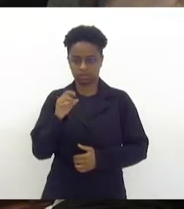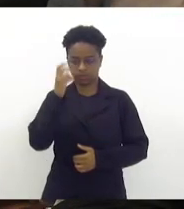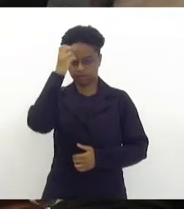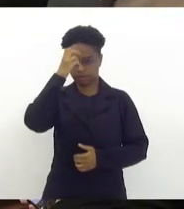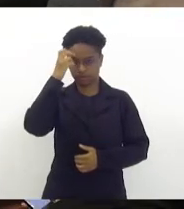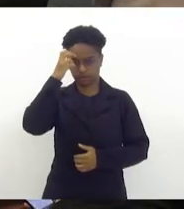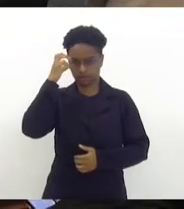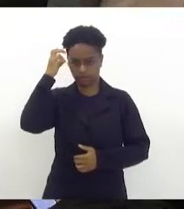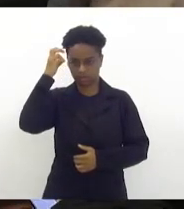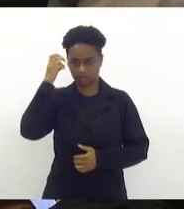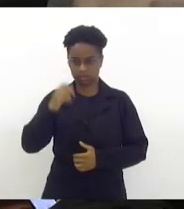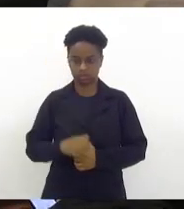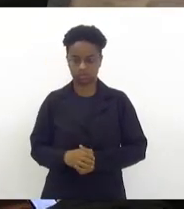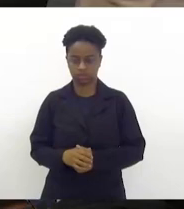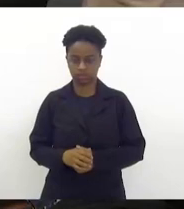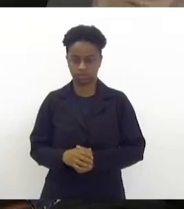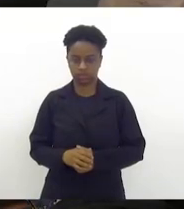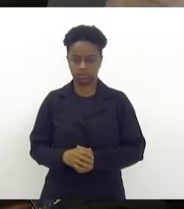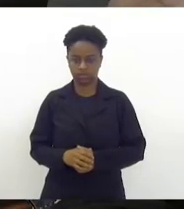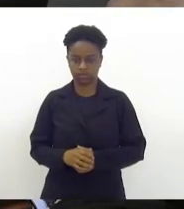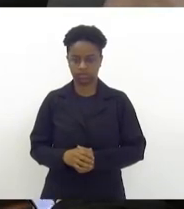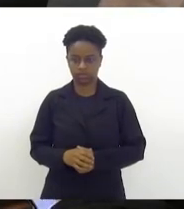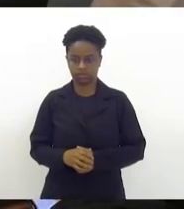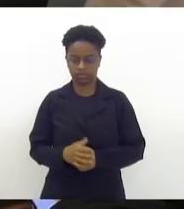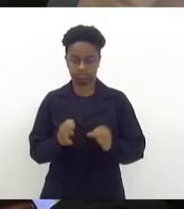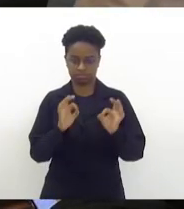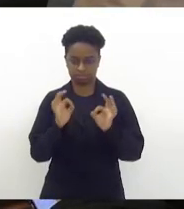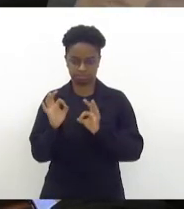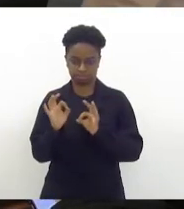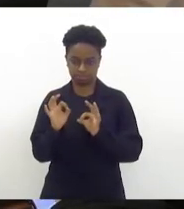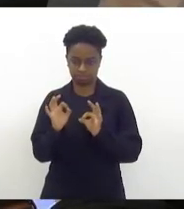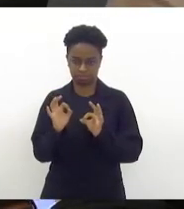Verônica Lima. Tá não?